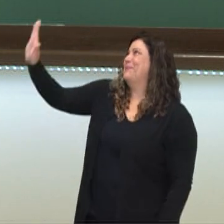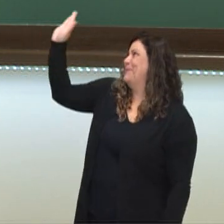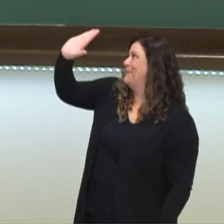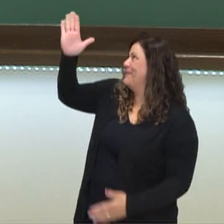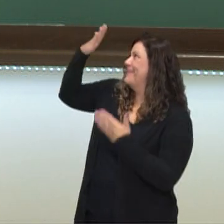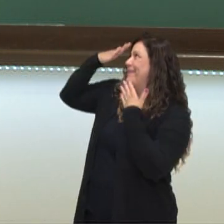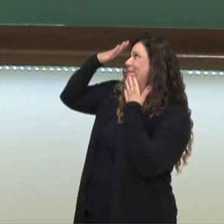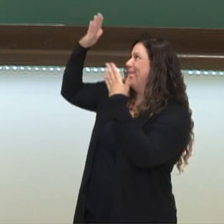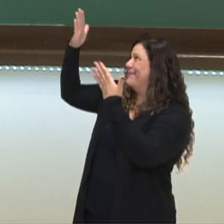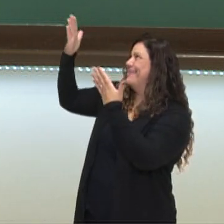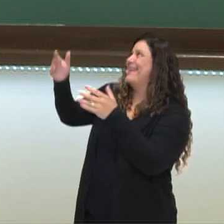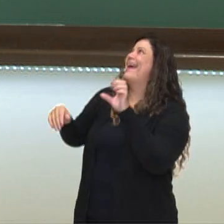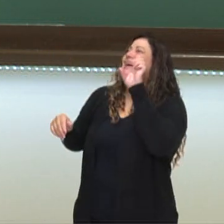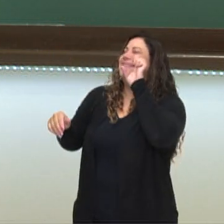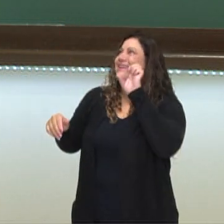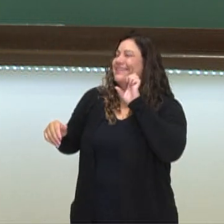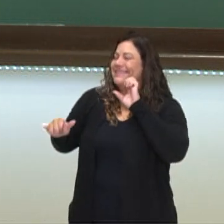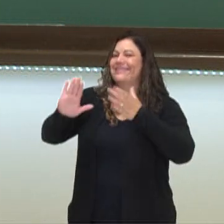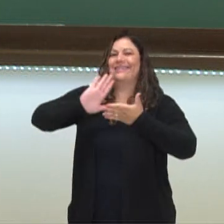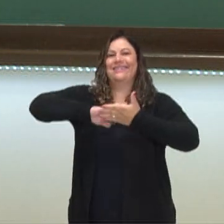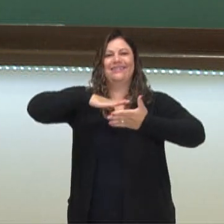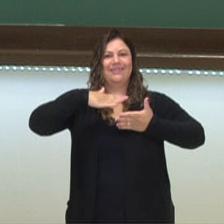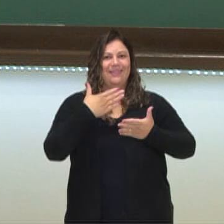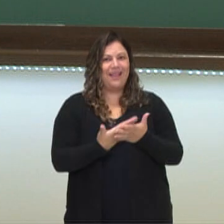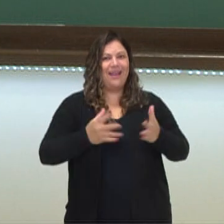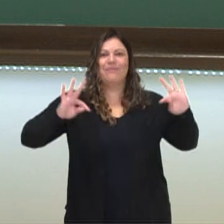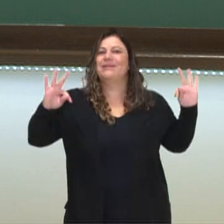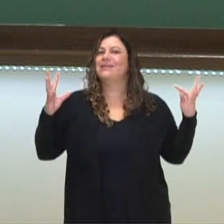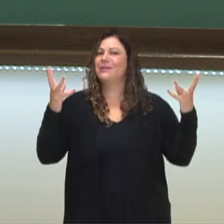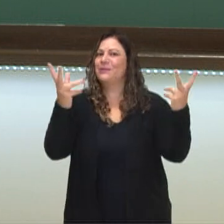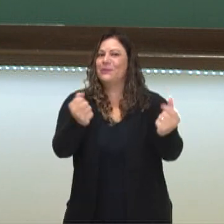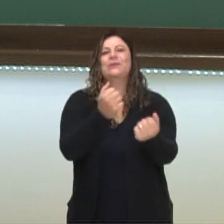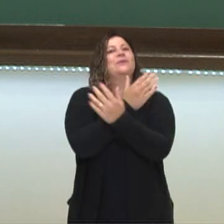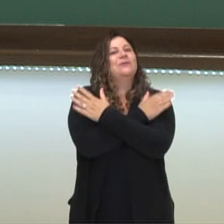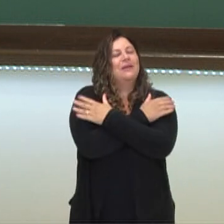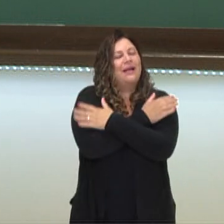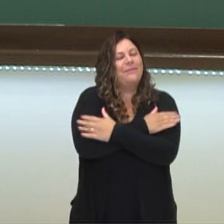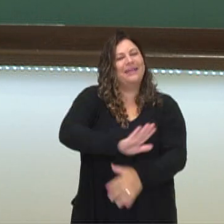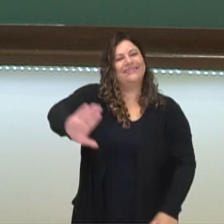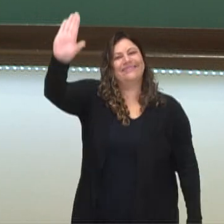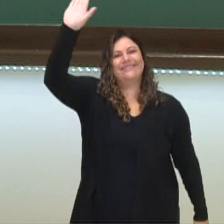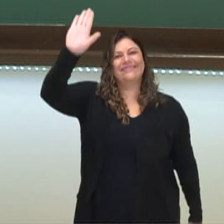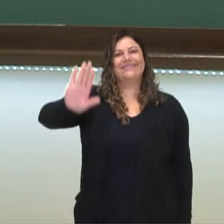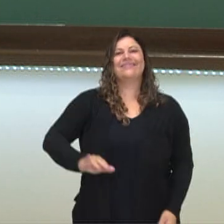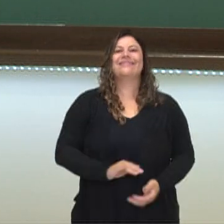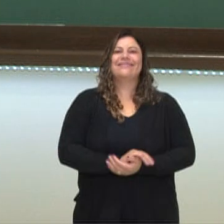Elisângela pelo trabalho de interpretação. A todos um forte abraço e até breve!